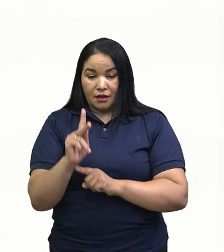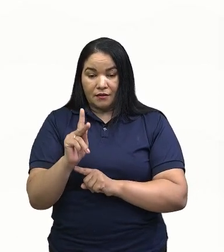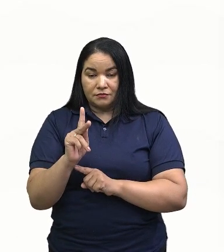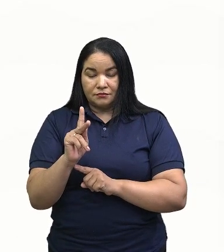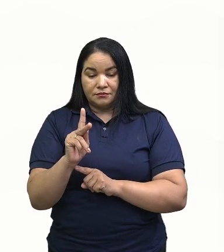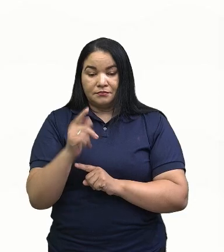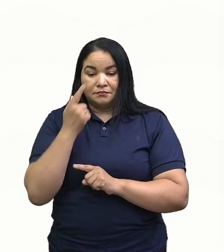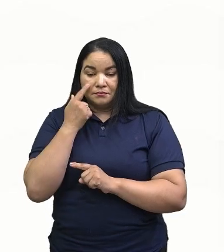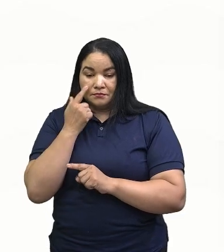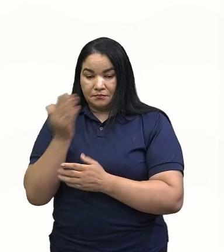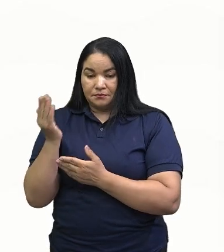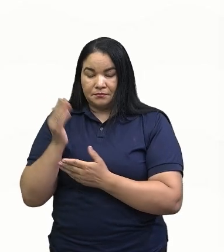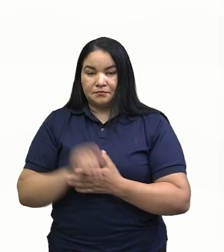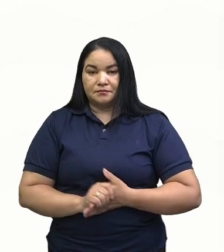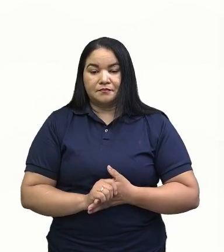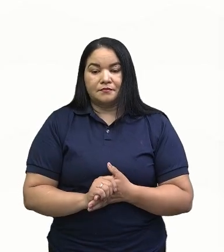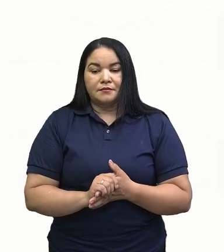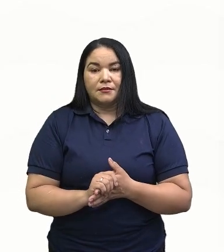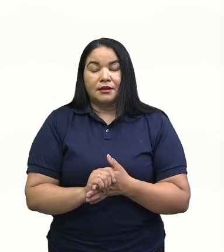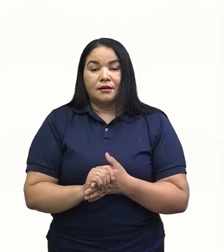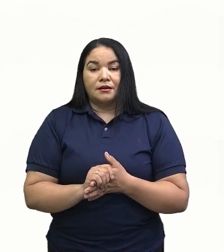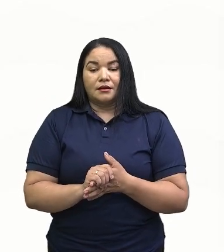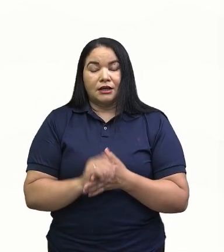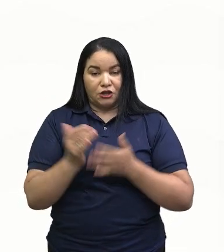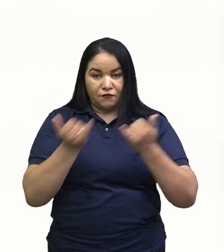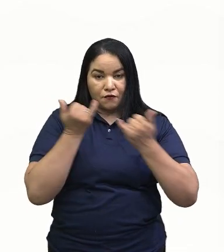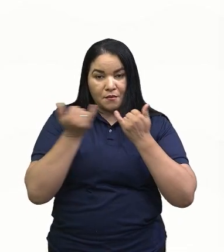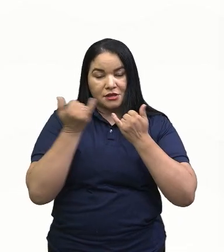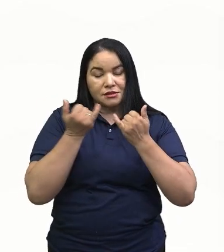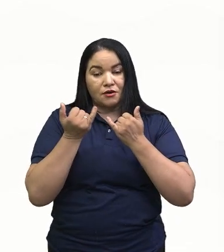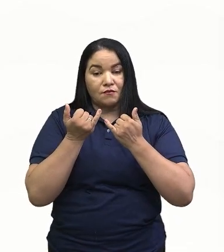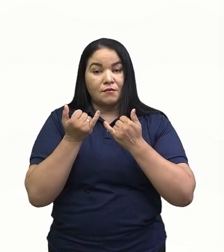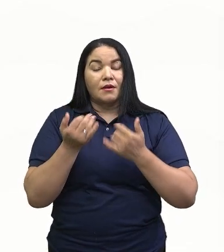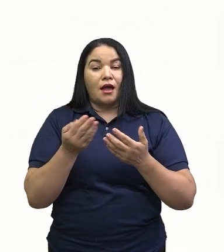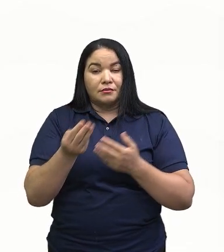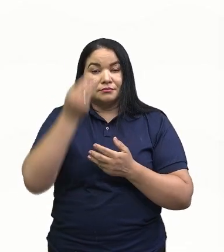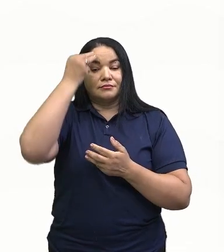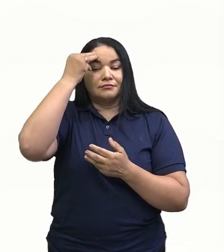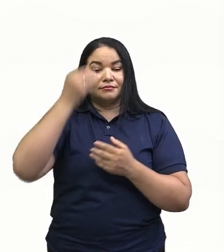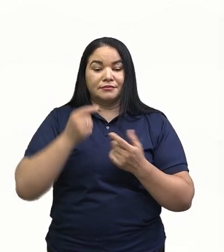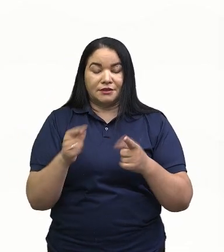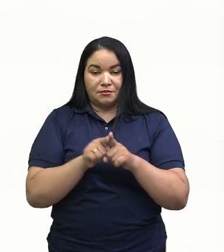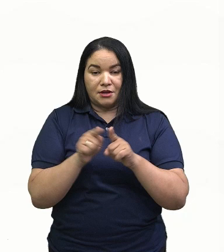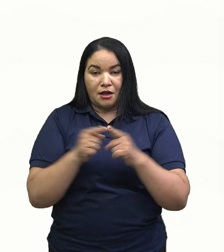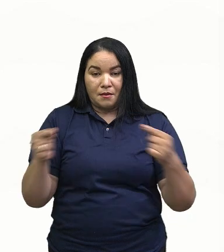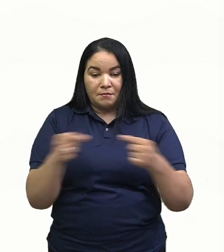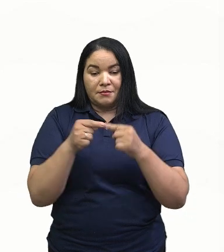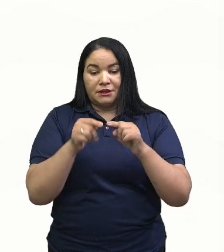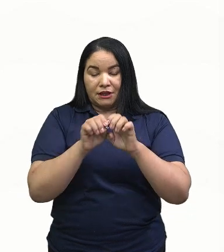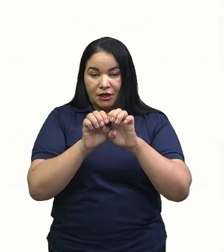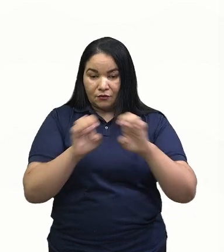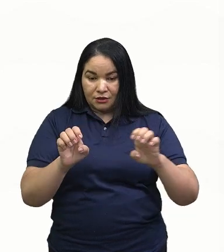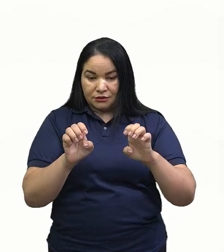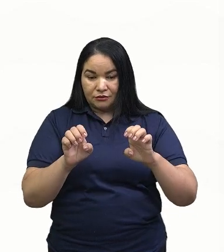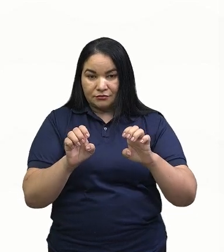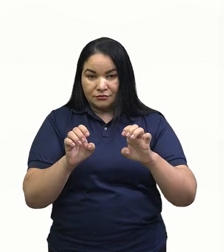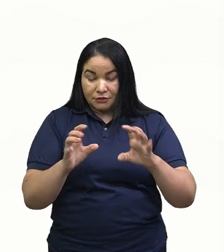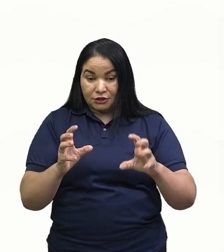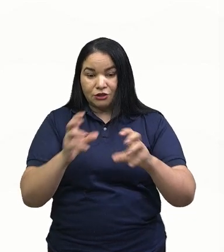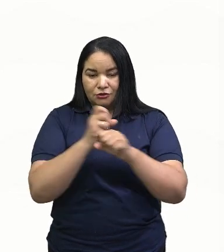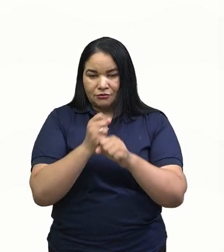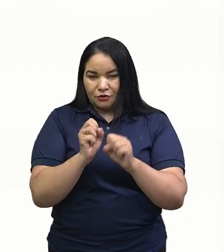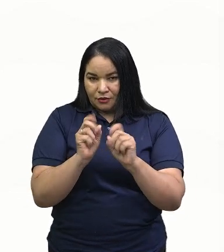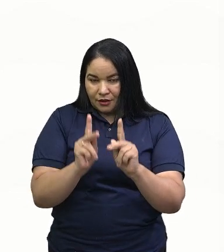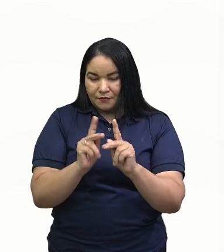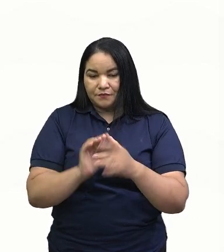é TK. Aí, com base nisso, nós vamos guardar esta equação aqui para fazer um cálculo.